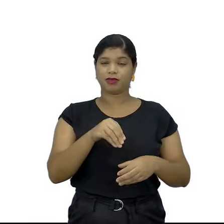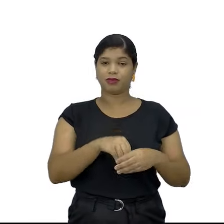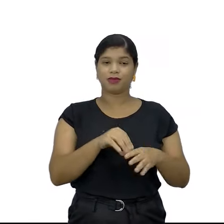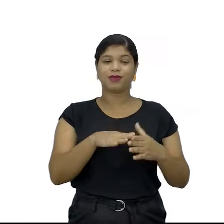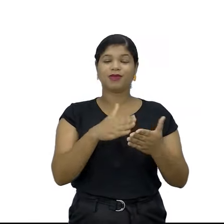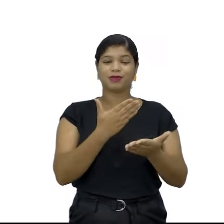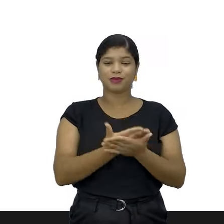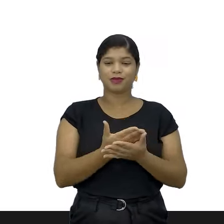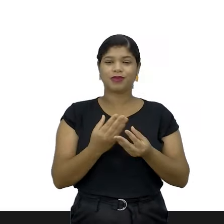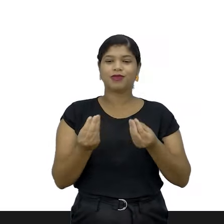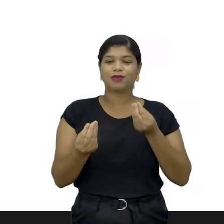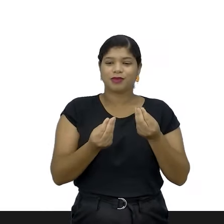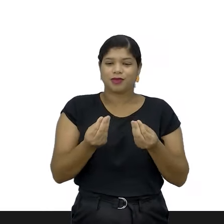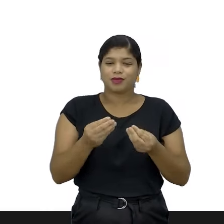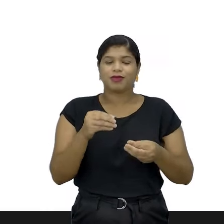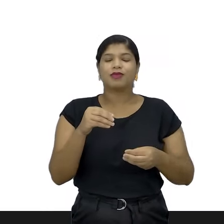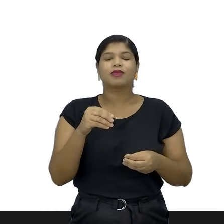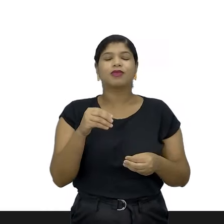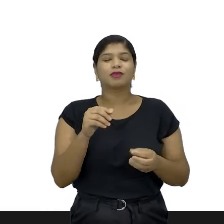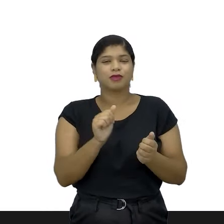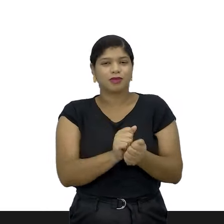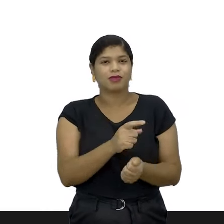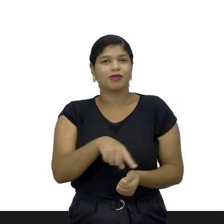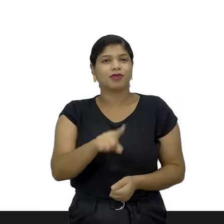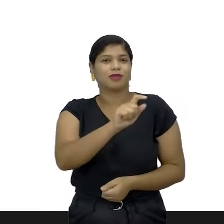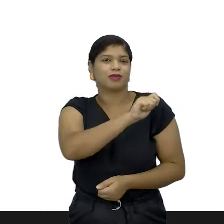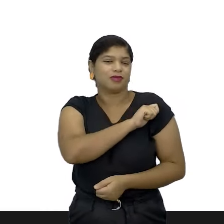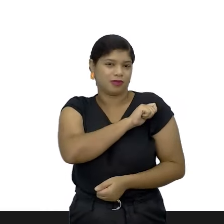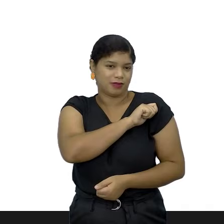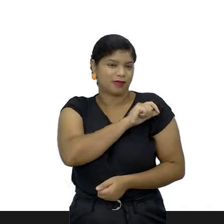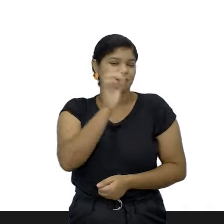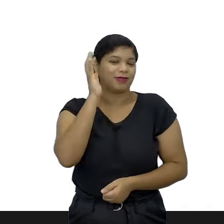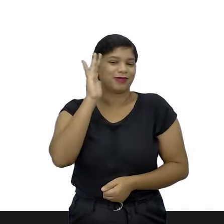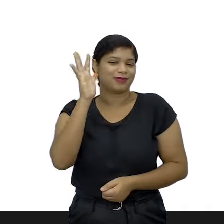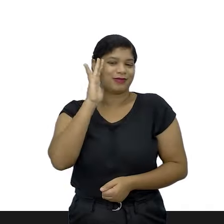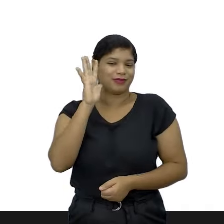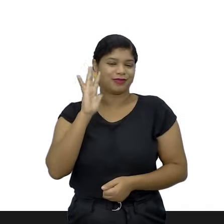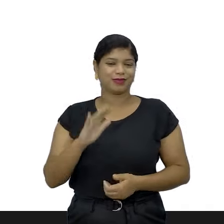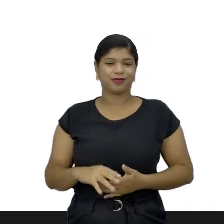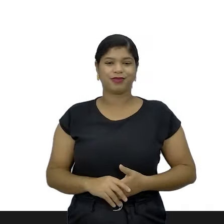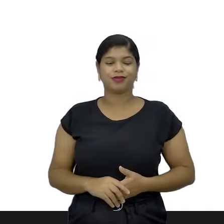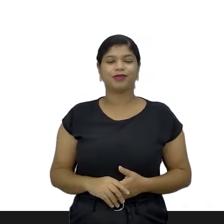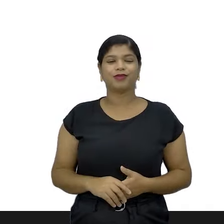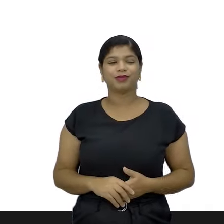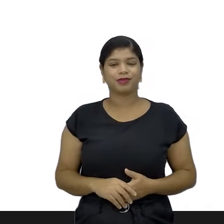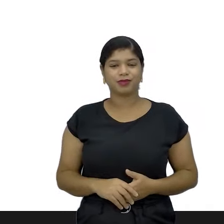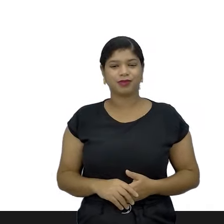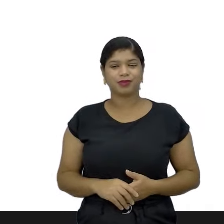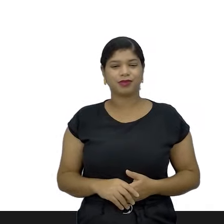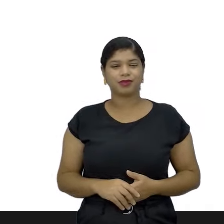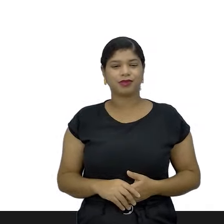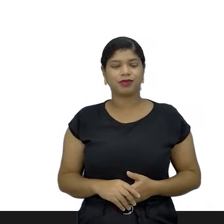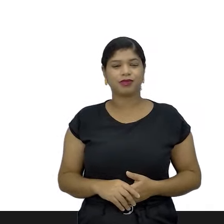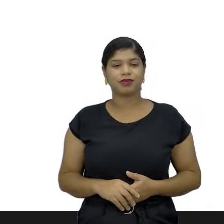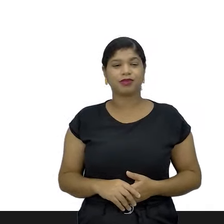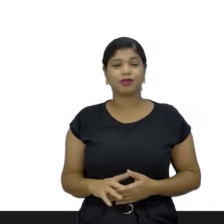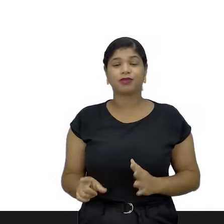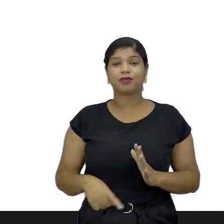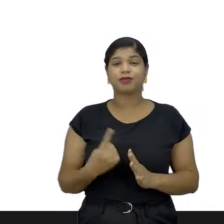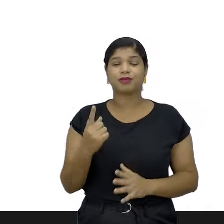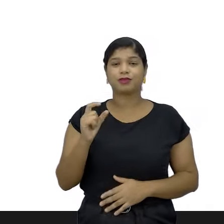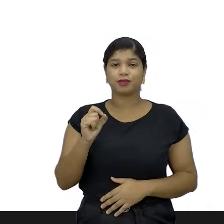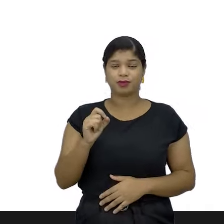desdobramento com os pares, para pensar nesse trabalho, tá? Então, em primeiro lugar, né, é muito